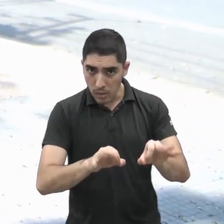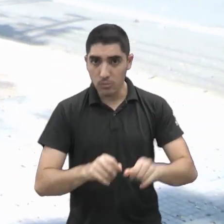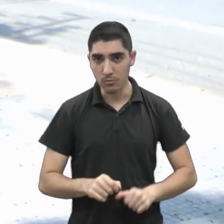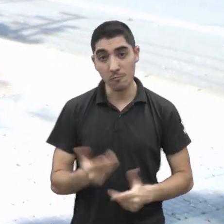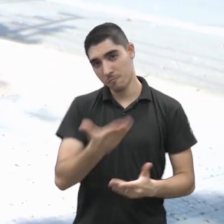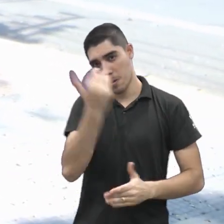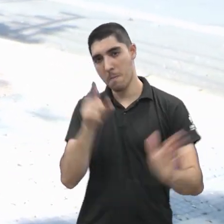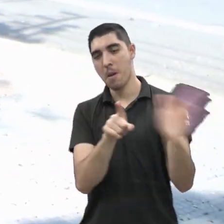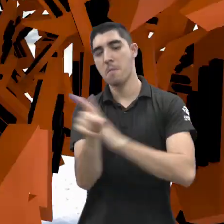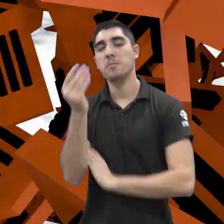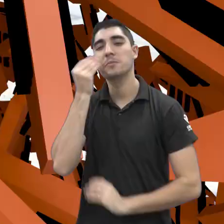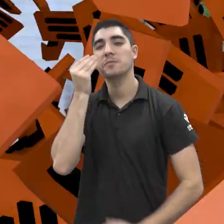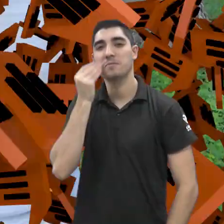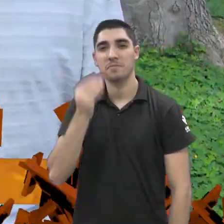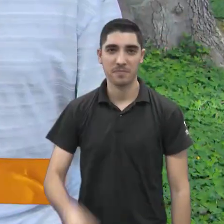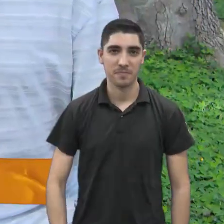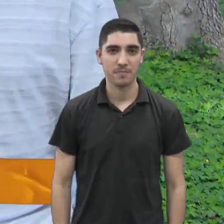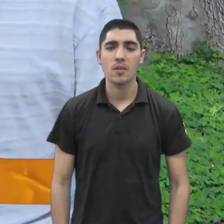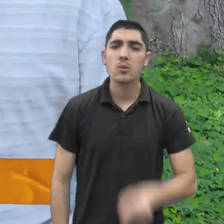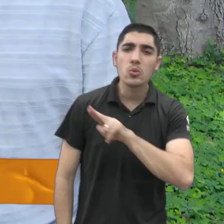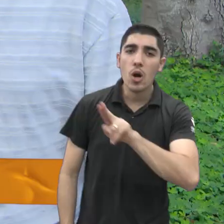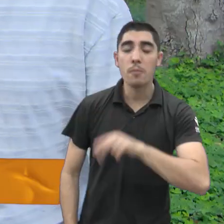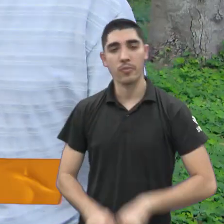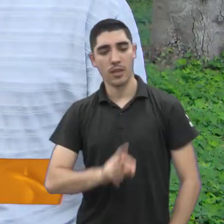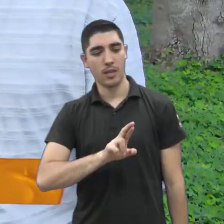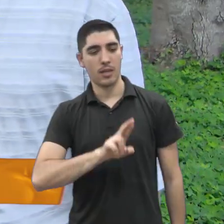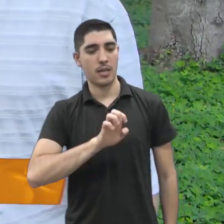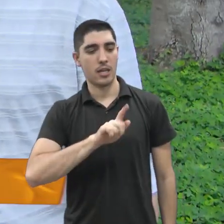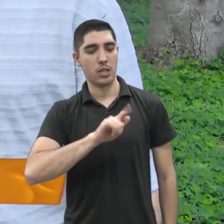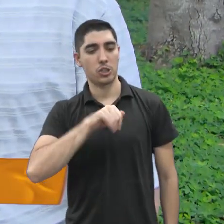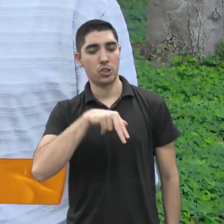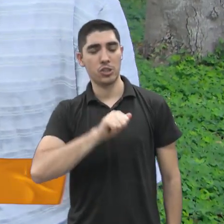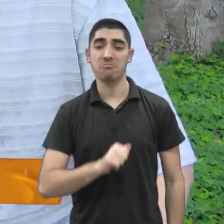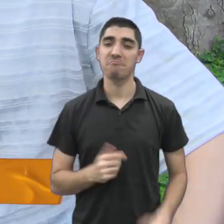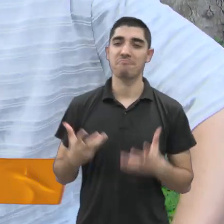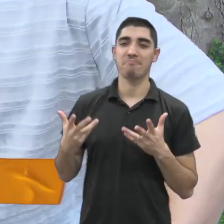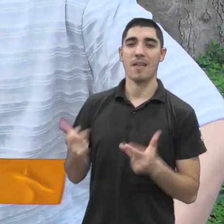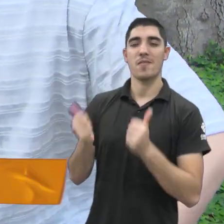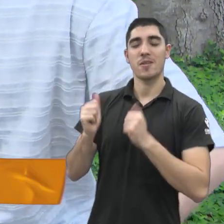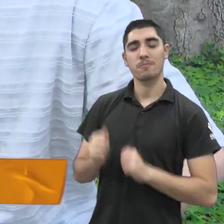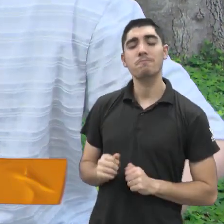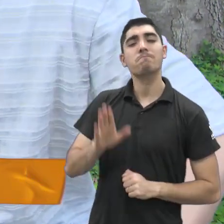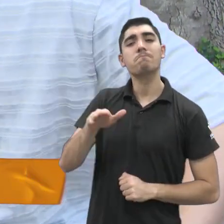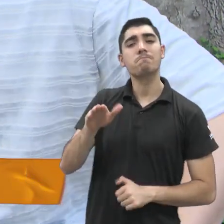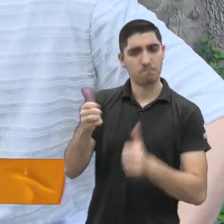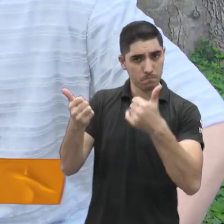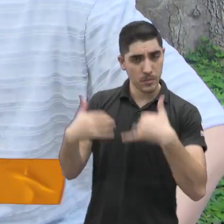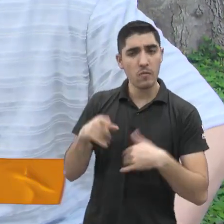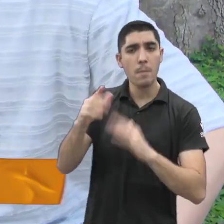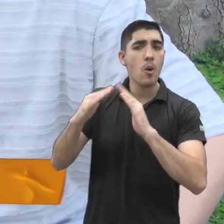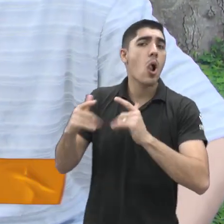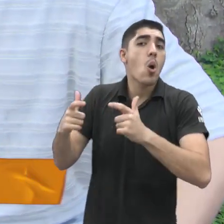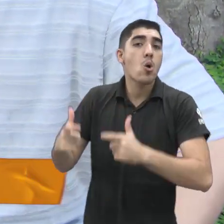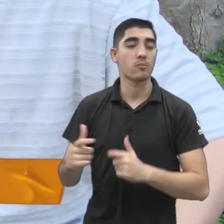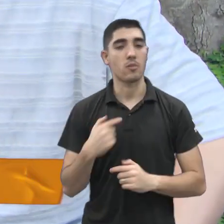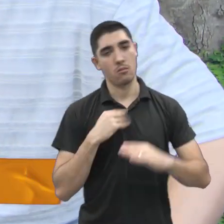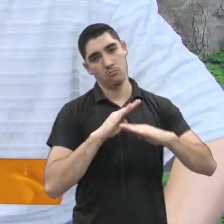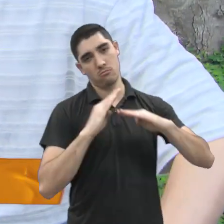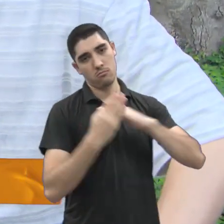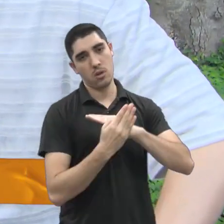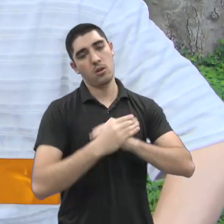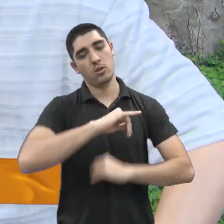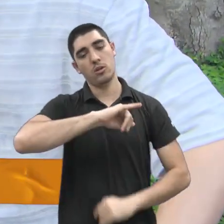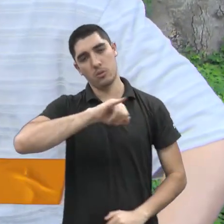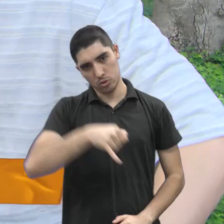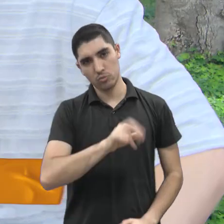moram. Bora lá, vamos conferir com a gente. Qual é o nome da senhora? Regina Monteiro, Maravilha. Dona Regina, me diz uma coisa, onde que a senhora mora? no Jardim